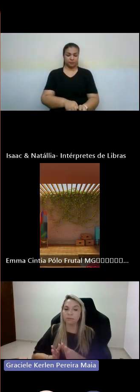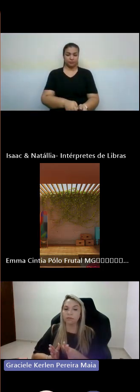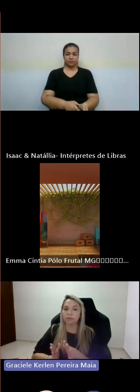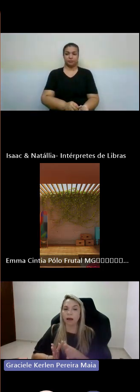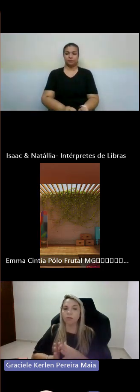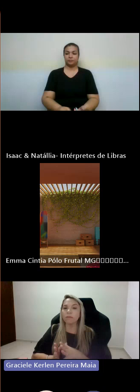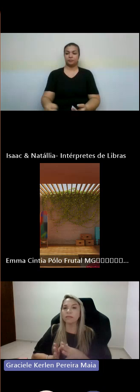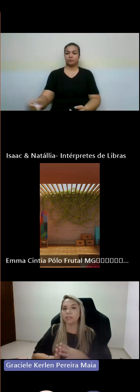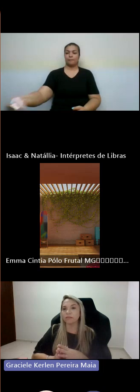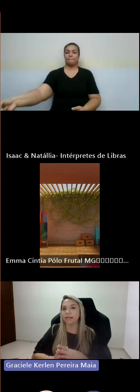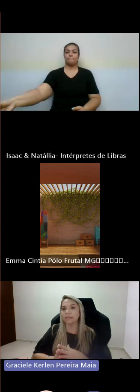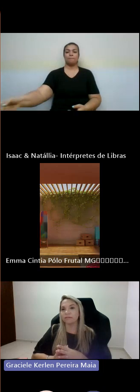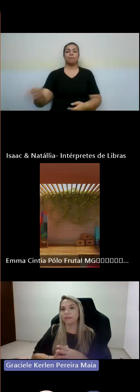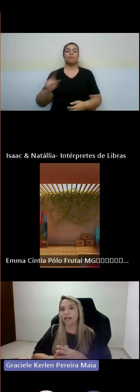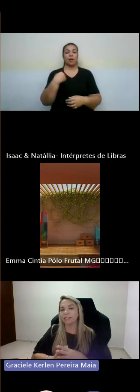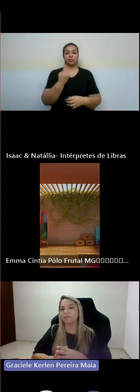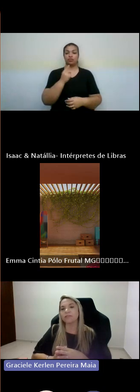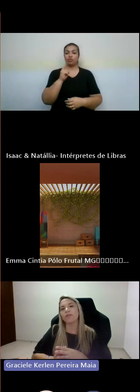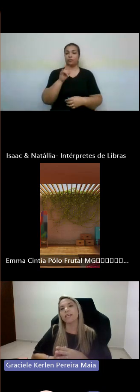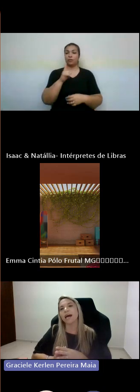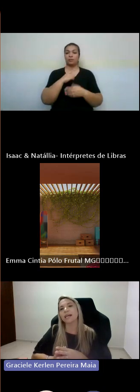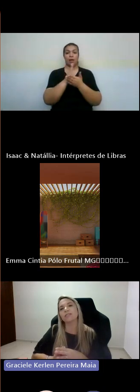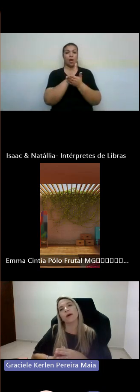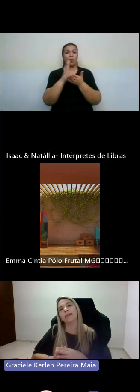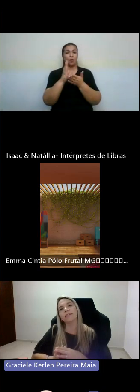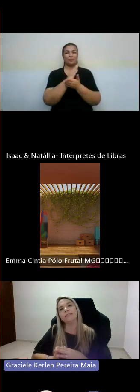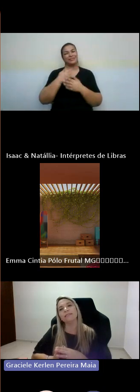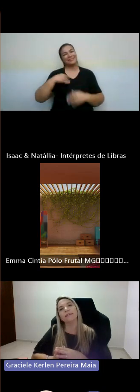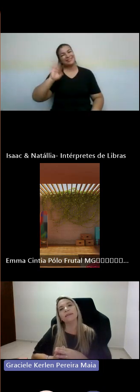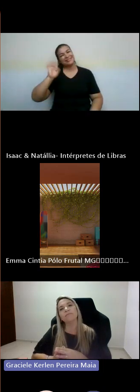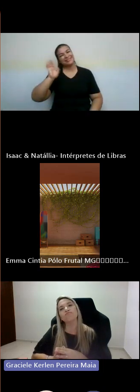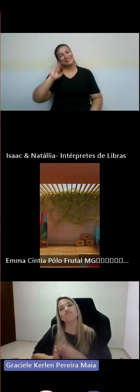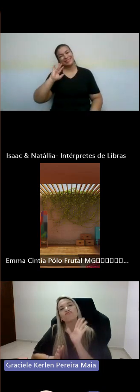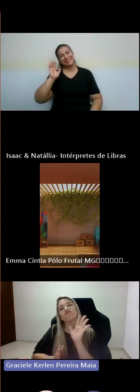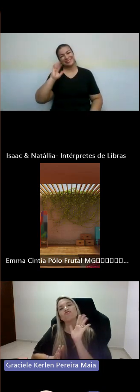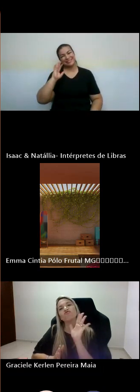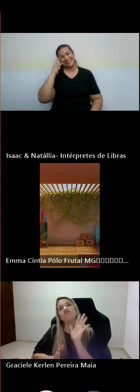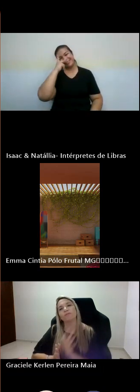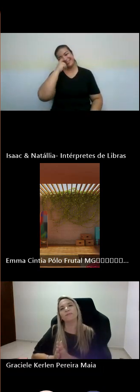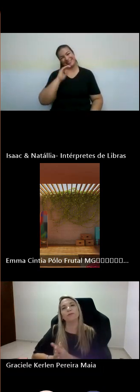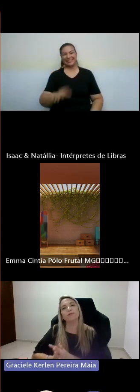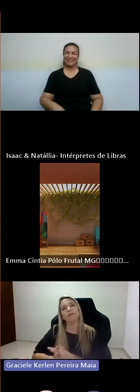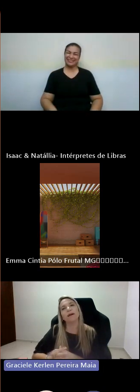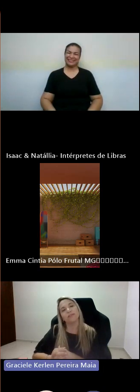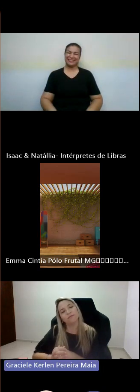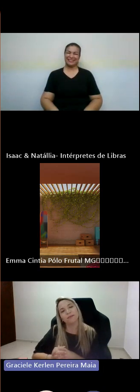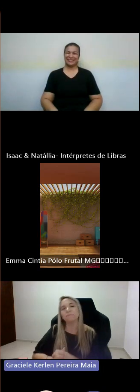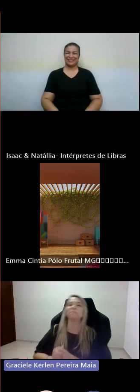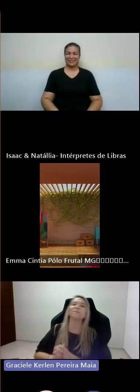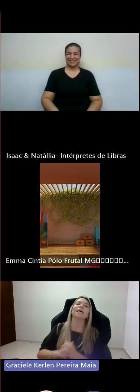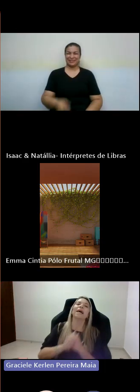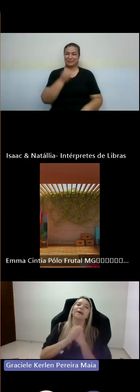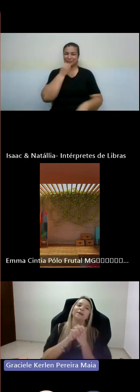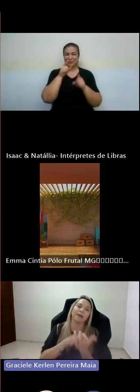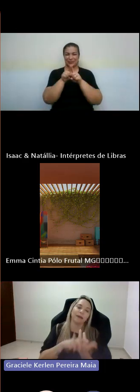Nós teremos algumas atividades avaliativas. Oi, Nath, sua linda. Bom demais de